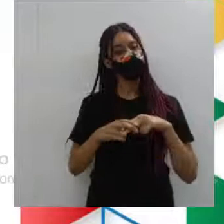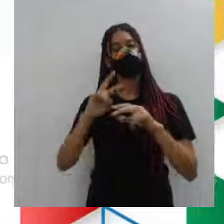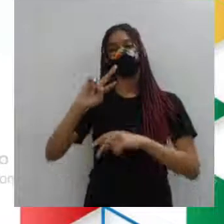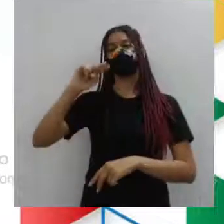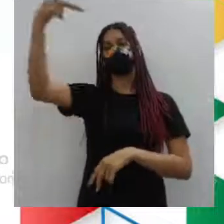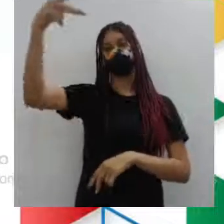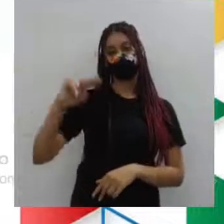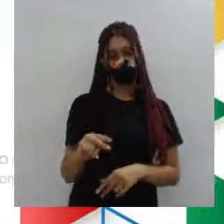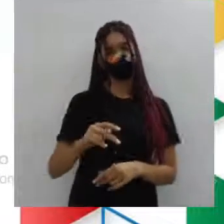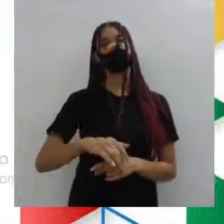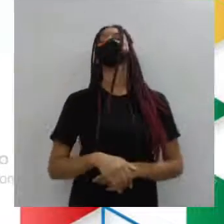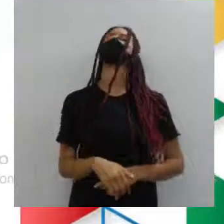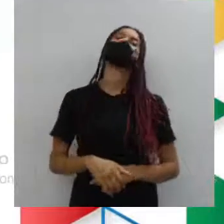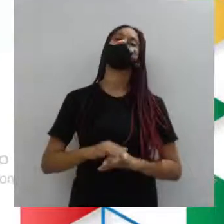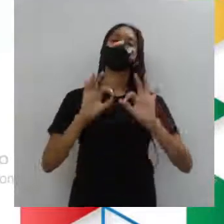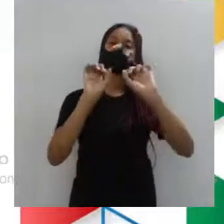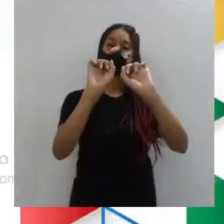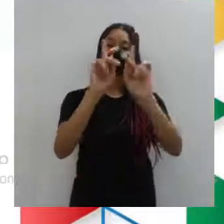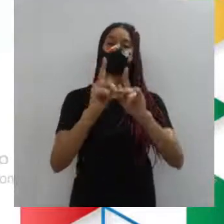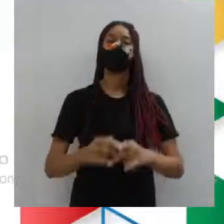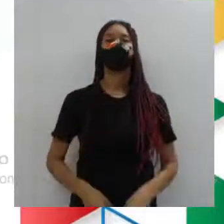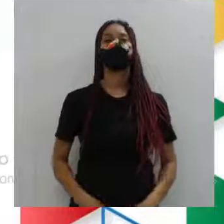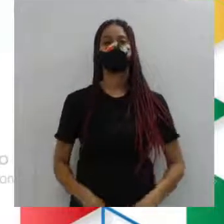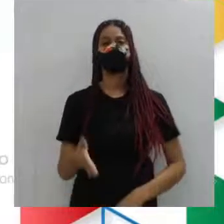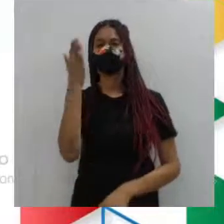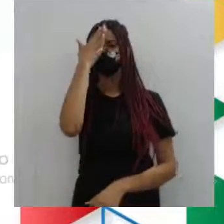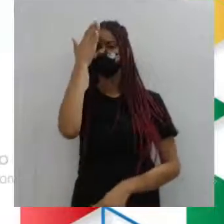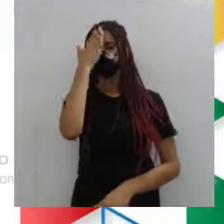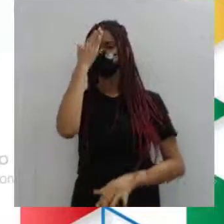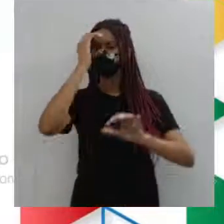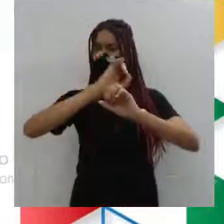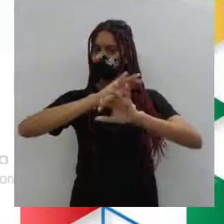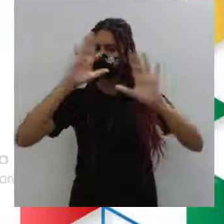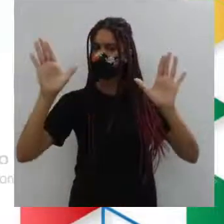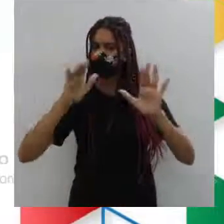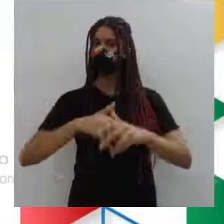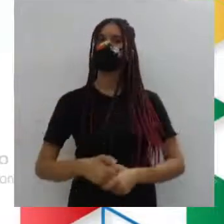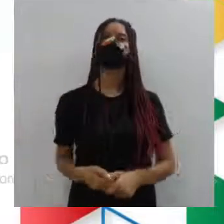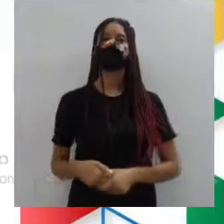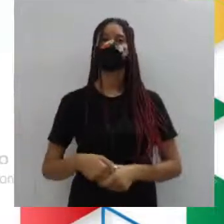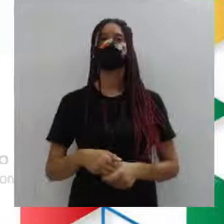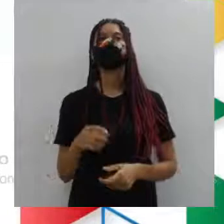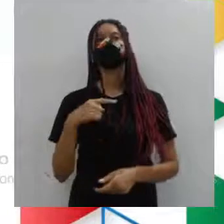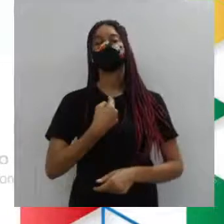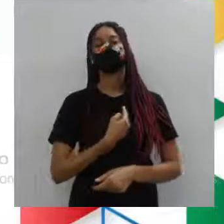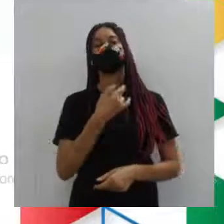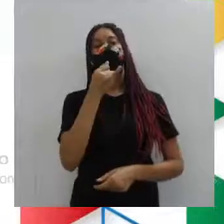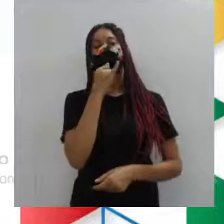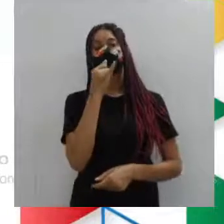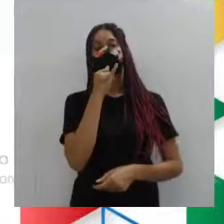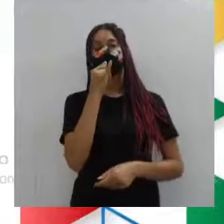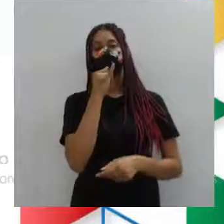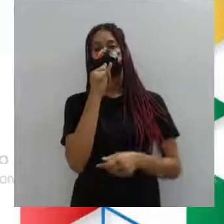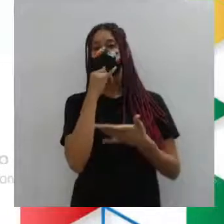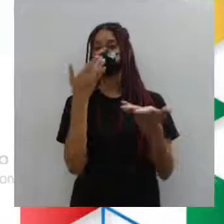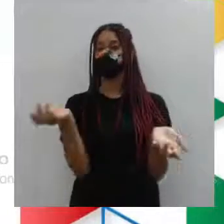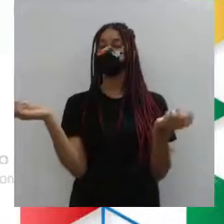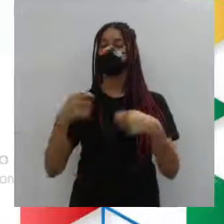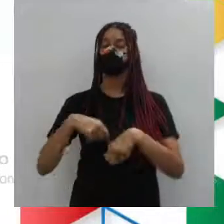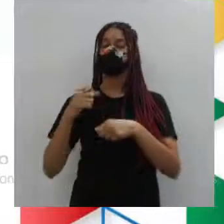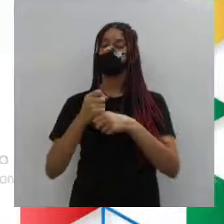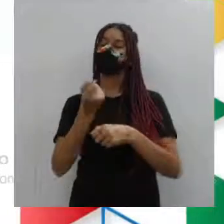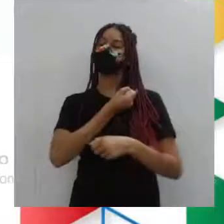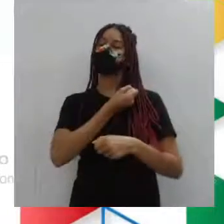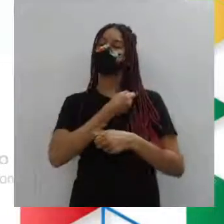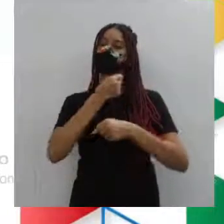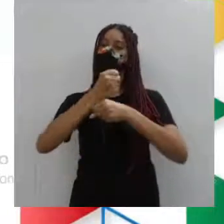inversamente proporcional. Tá provado? Deu para entender claramente? A partir do nosso teste? Então, o número gasto na construção de um